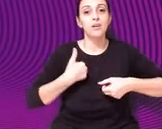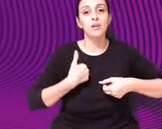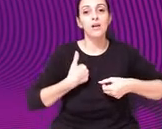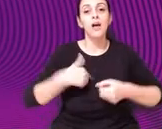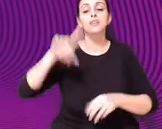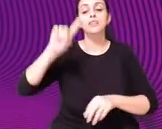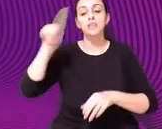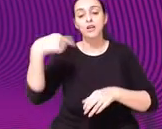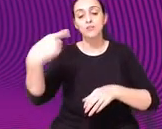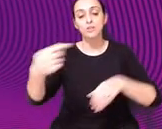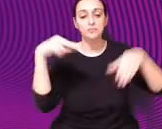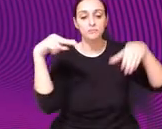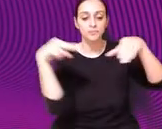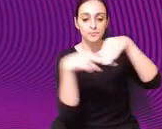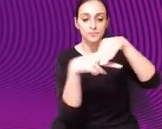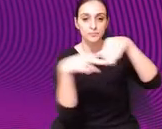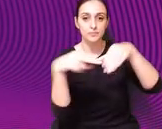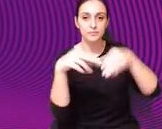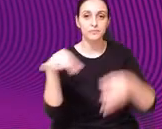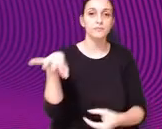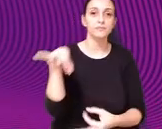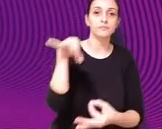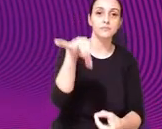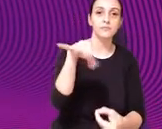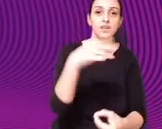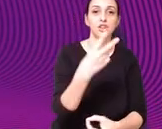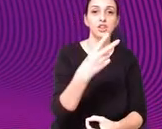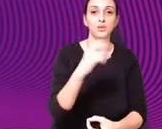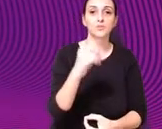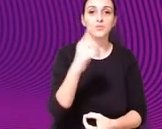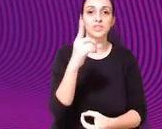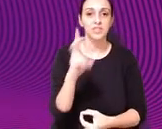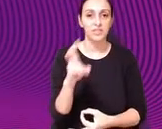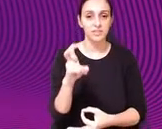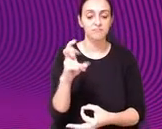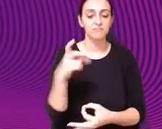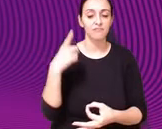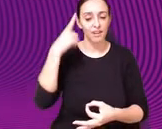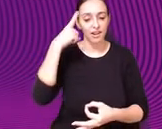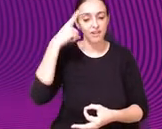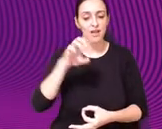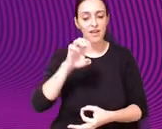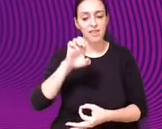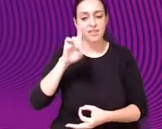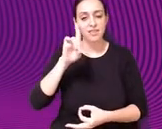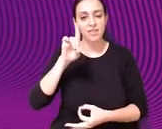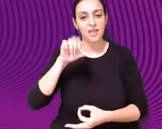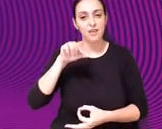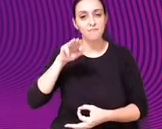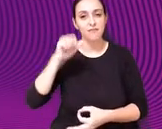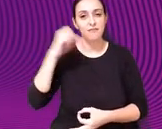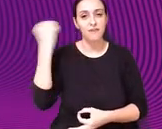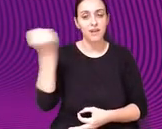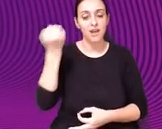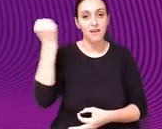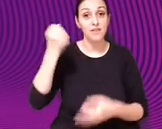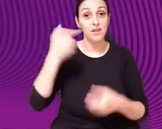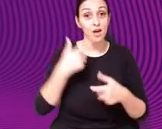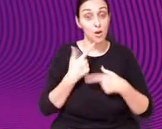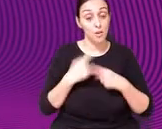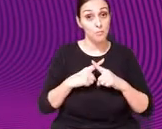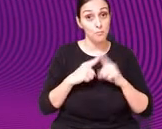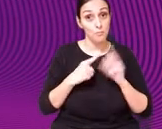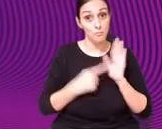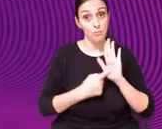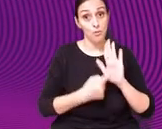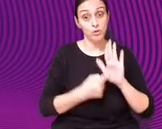de 2015, aquele evento do edema agudo, que dá já aqui um crescimento não tanto